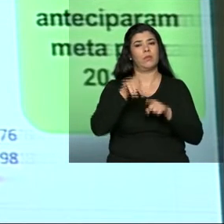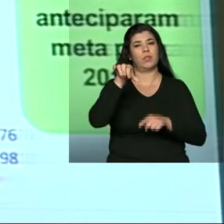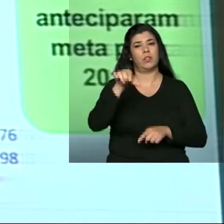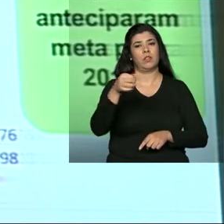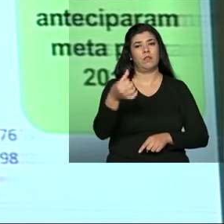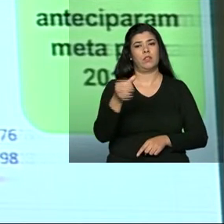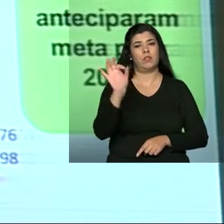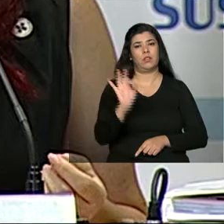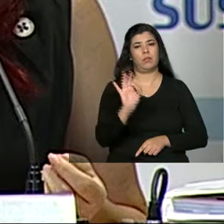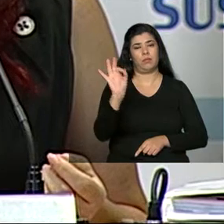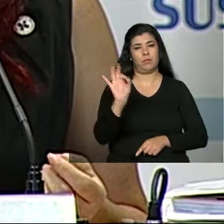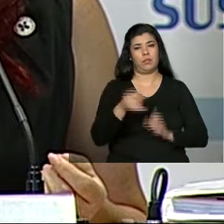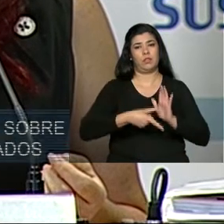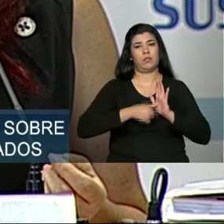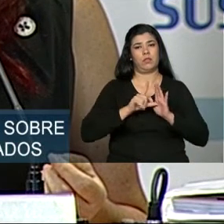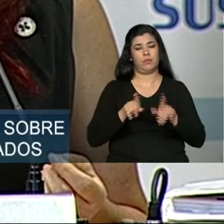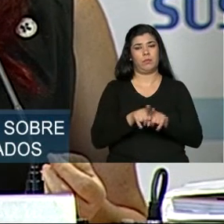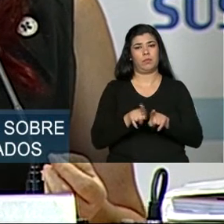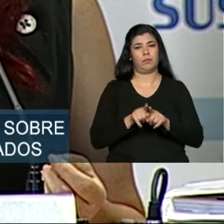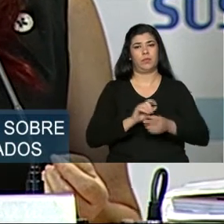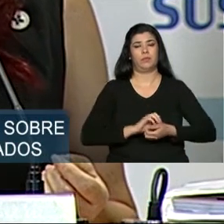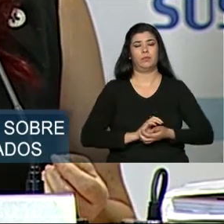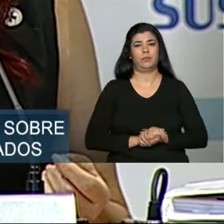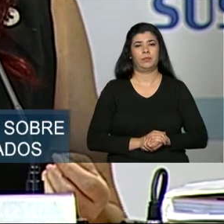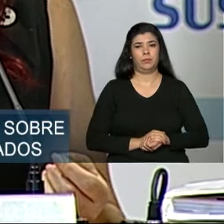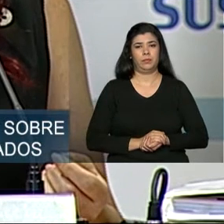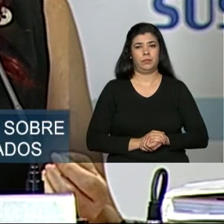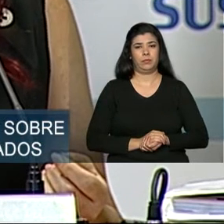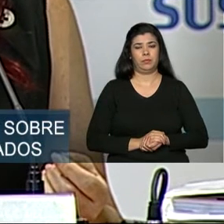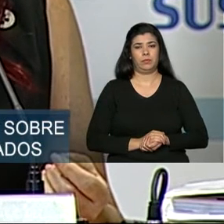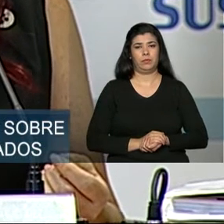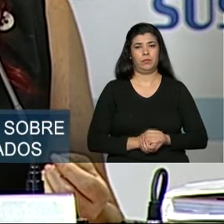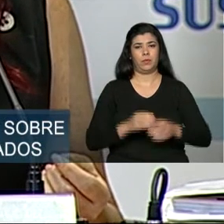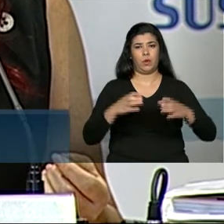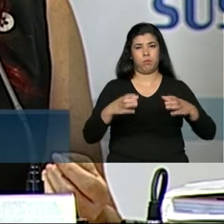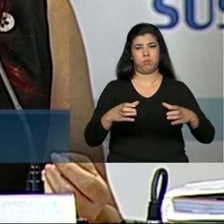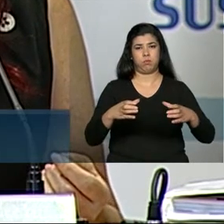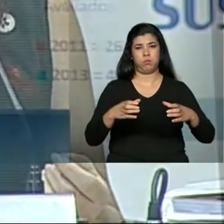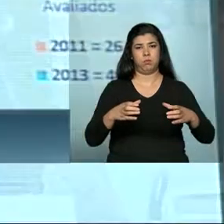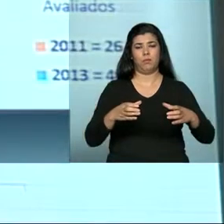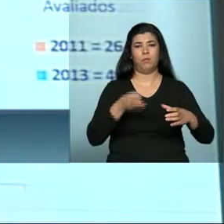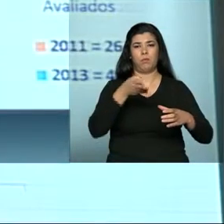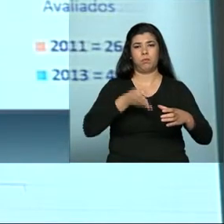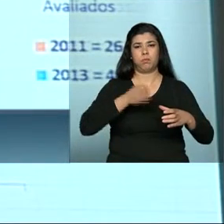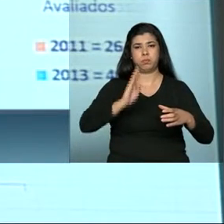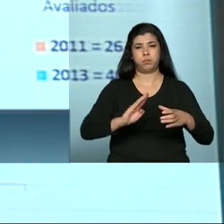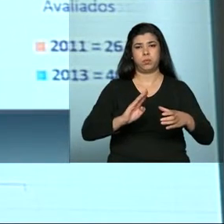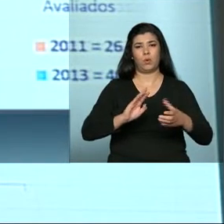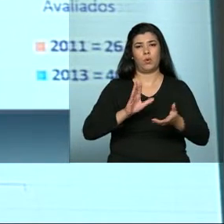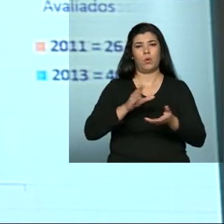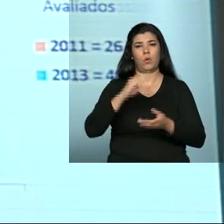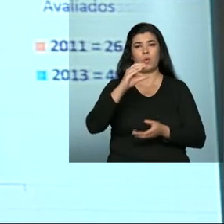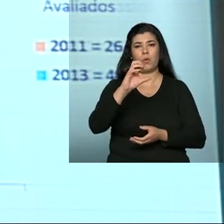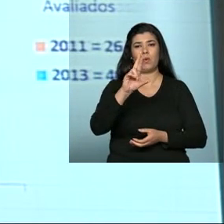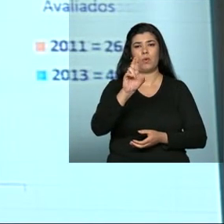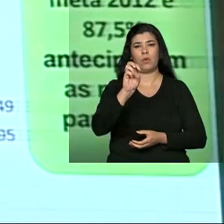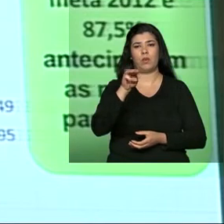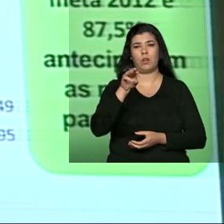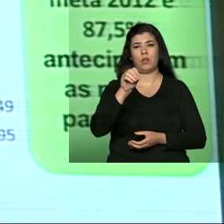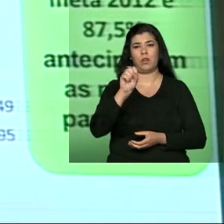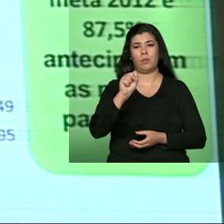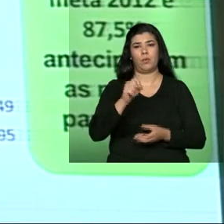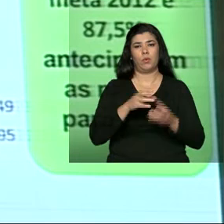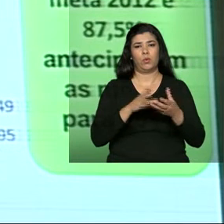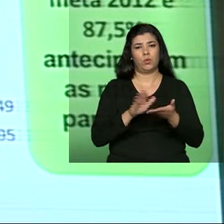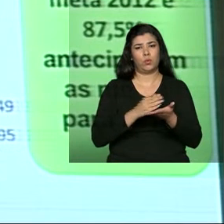96% anteciparam. Pode passar. Bolo cremoso, houve uma redução média de 5,9%.